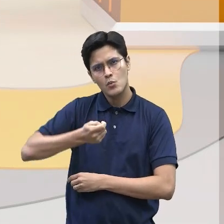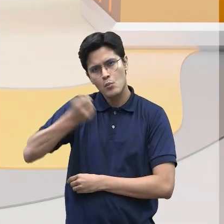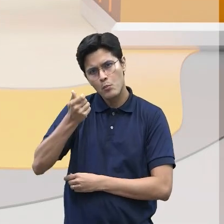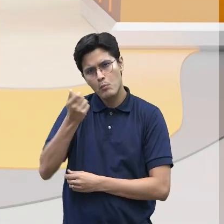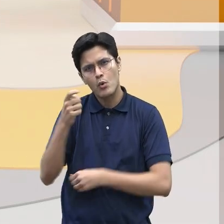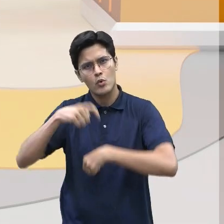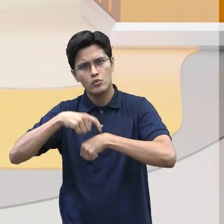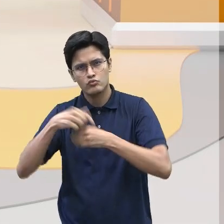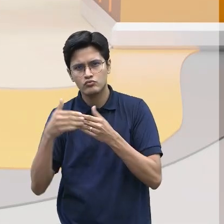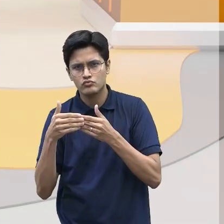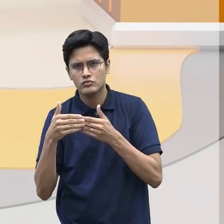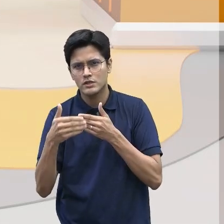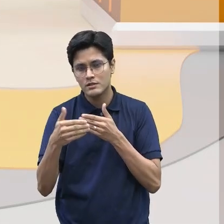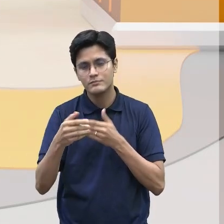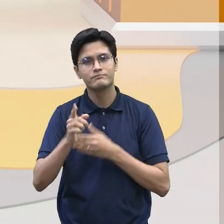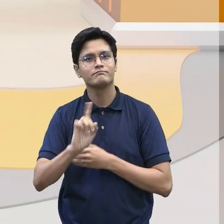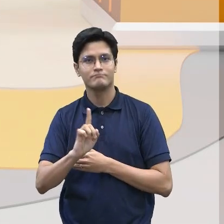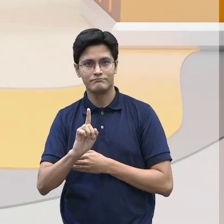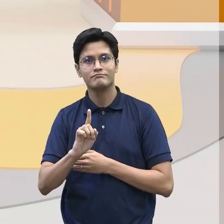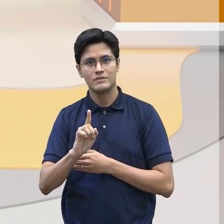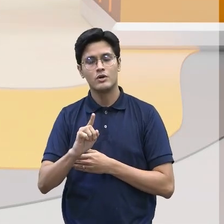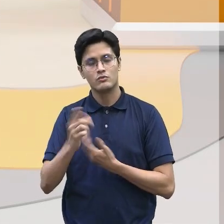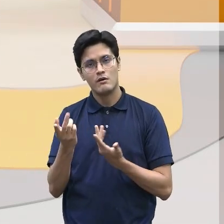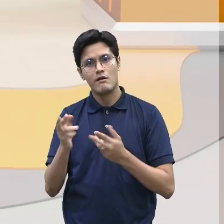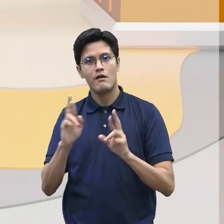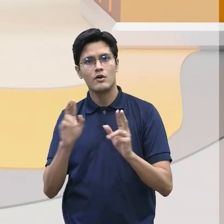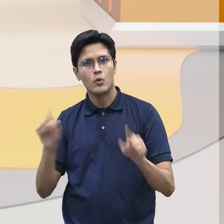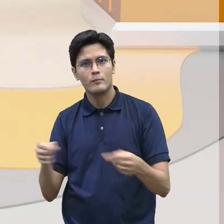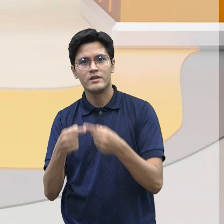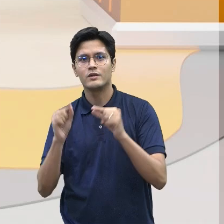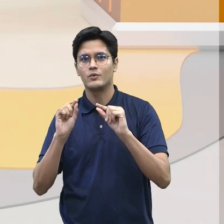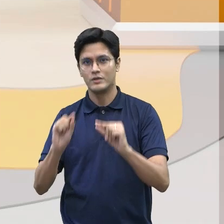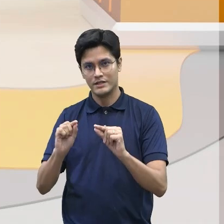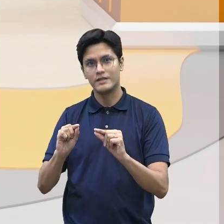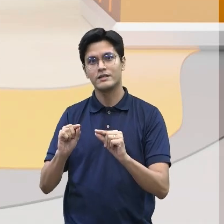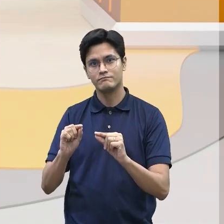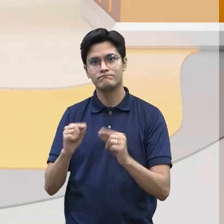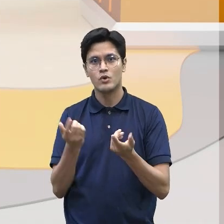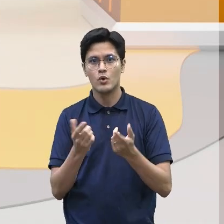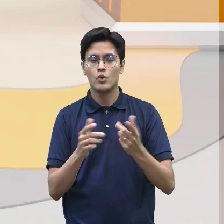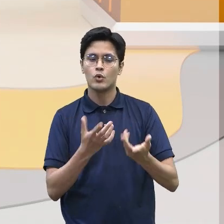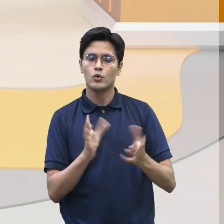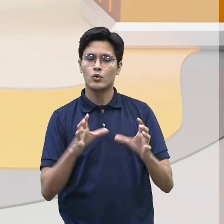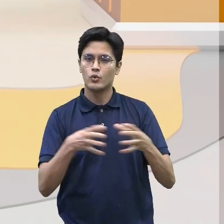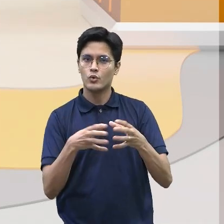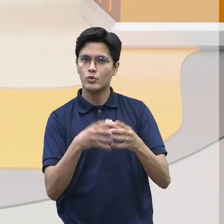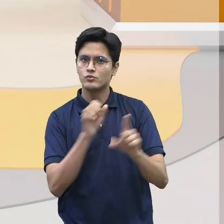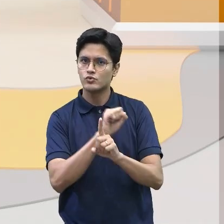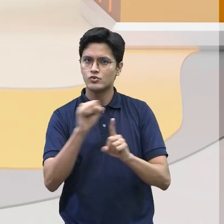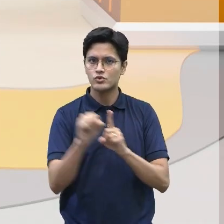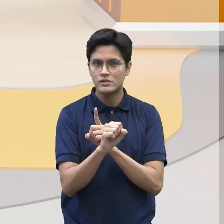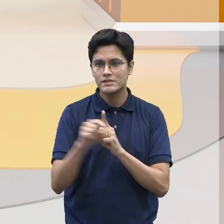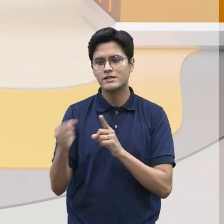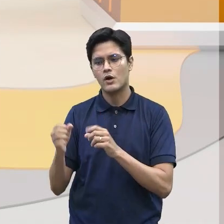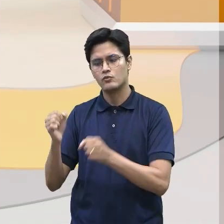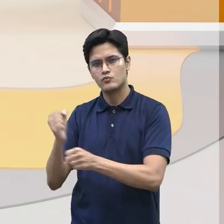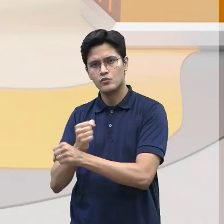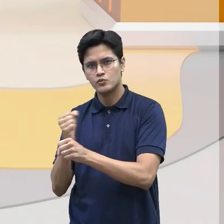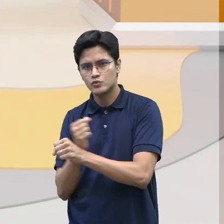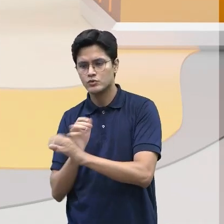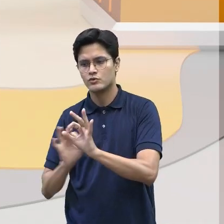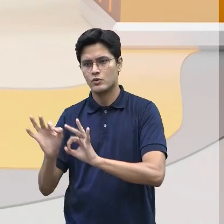a tudo aquilo que é construído por determinado grupo social no âmbito da abstração,